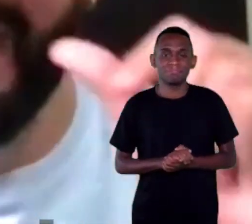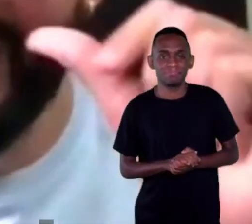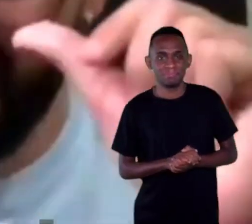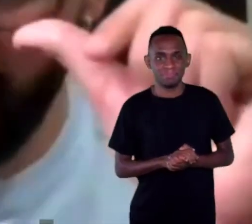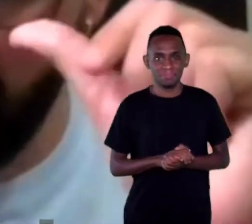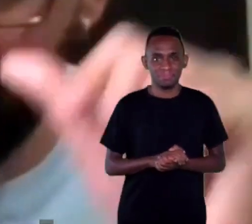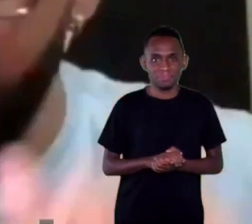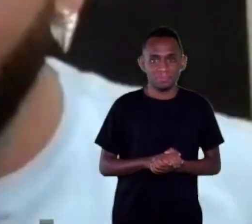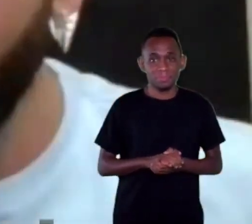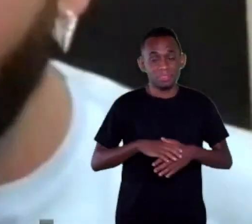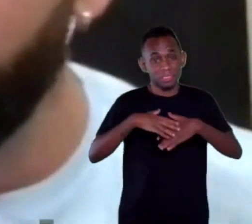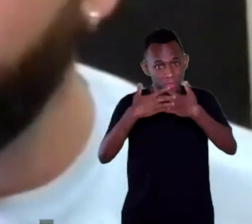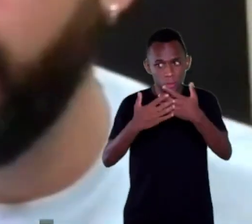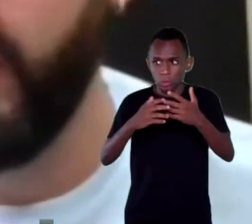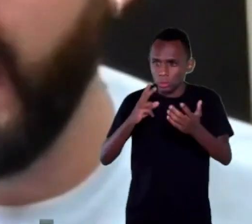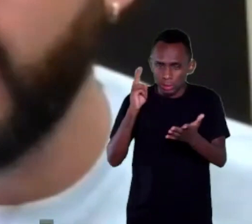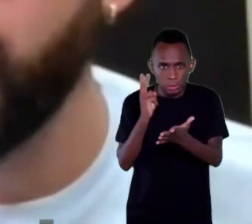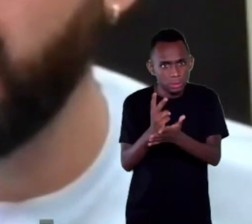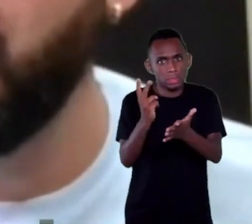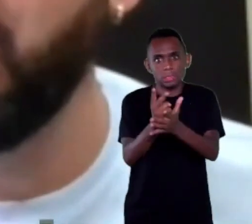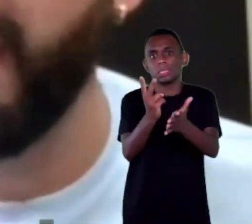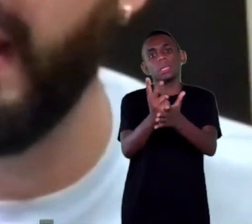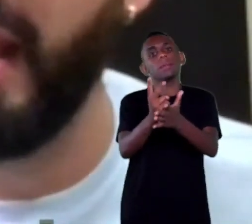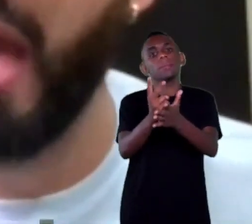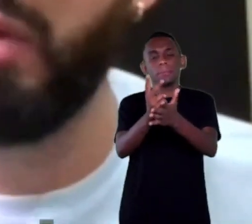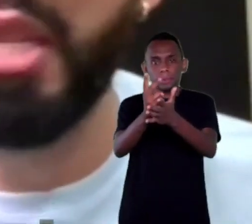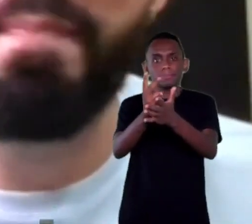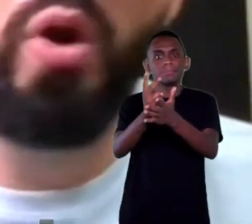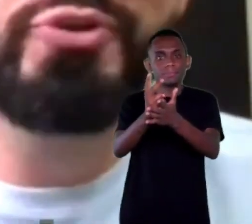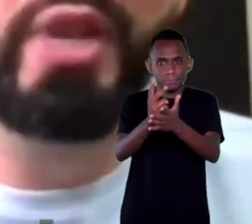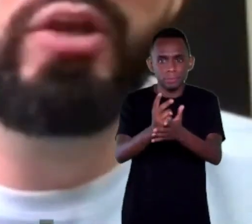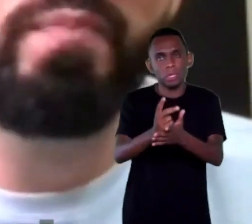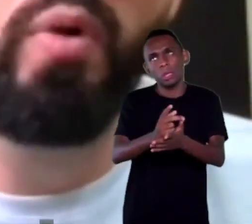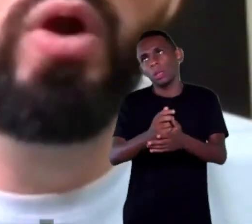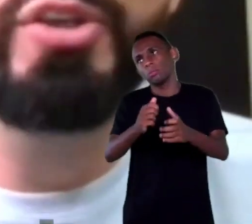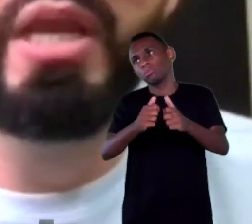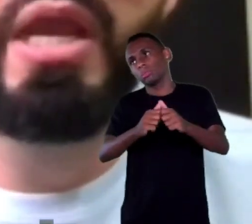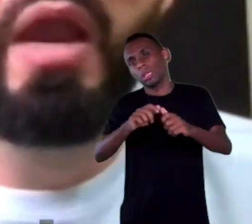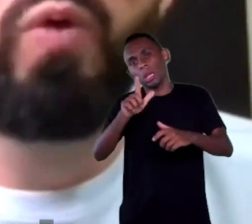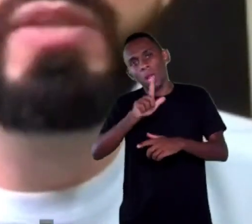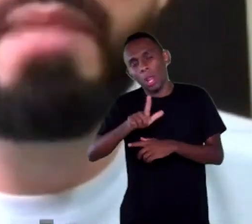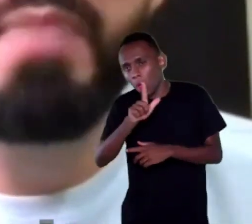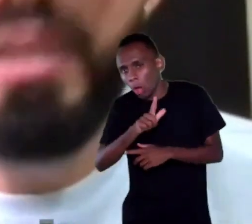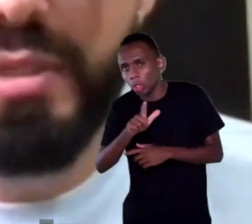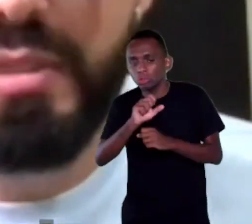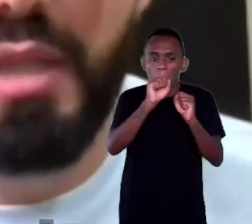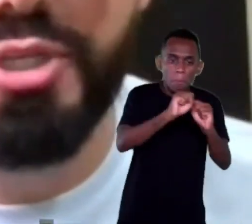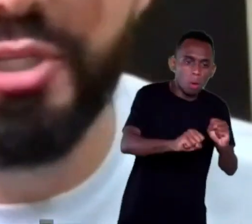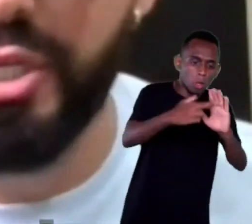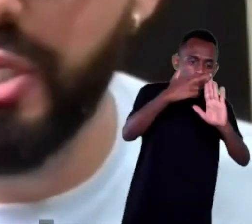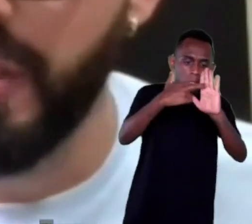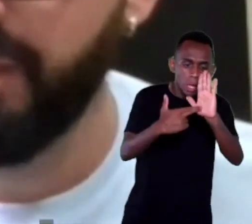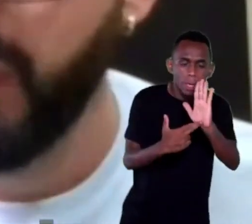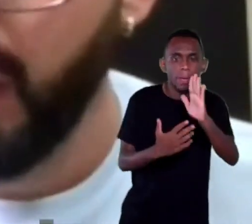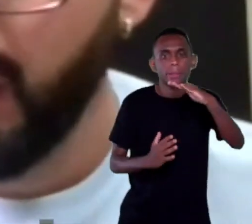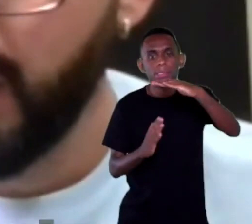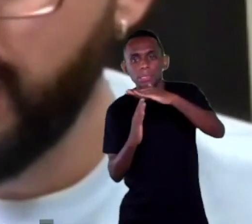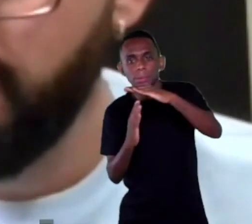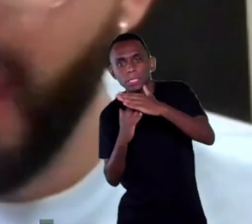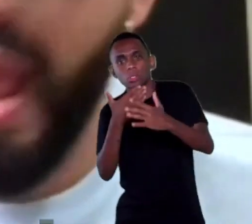Então, eles estão sempre abrindo, né? Deixa tudo bem claro o que pode, o que não pode, os limites, né,